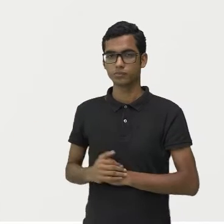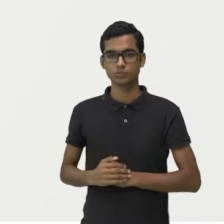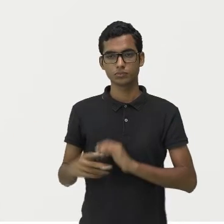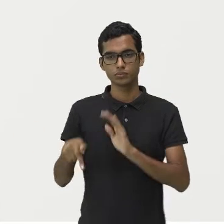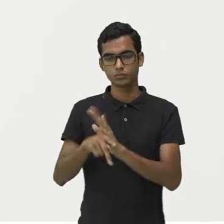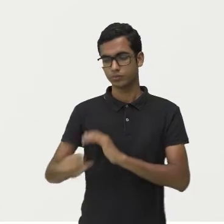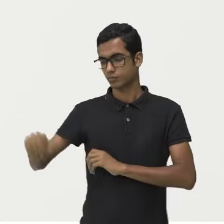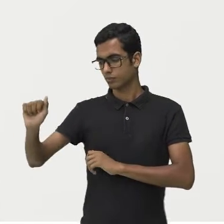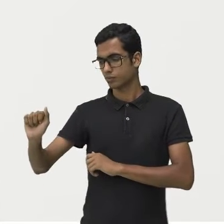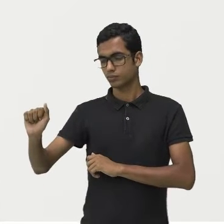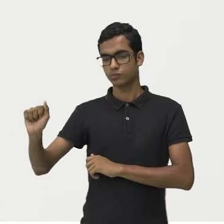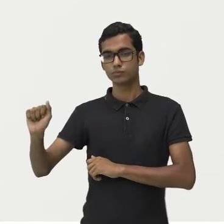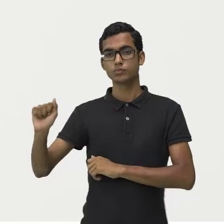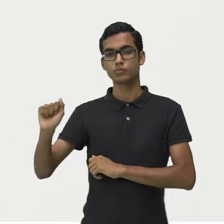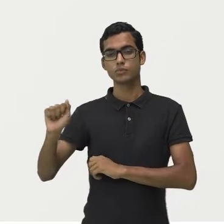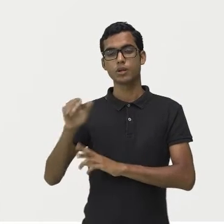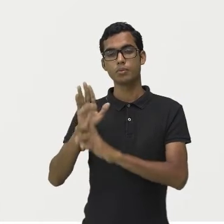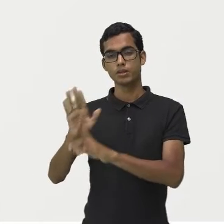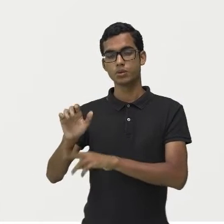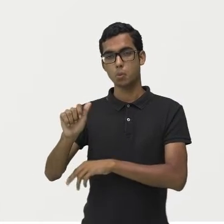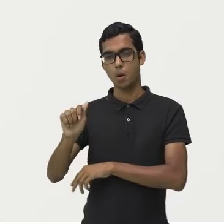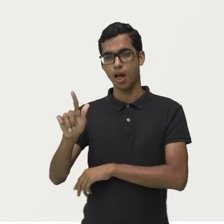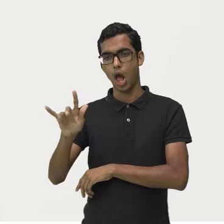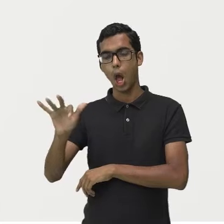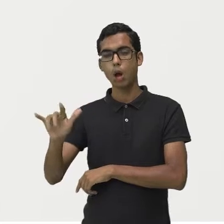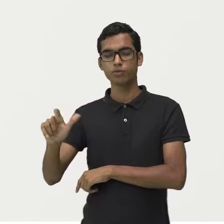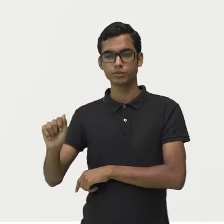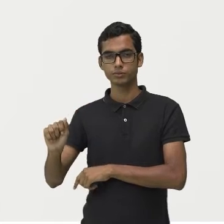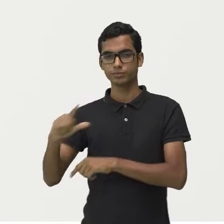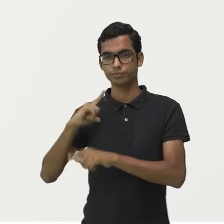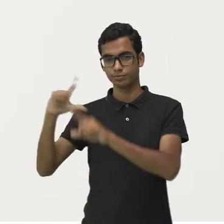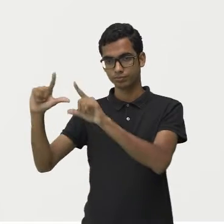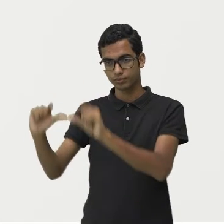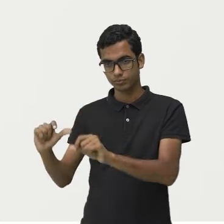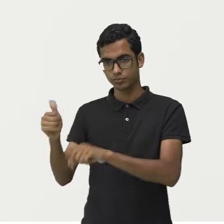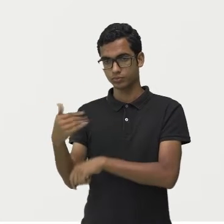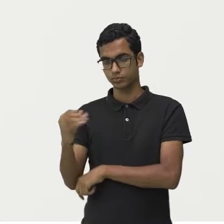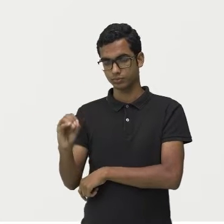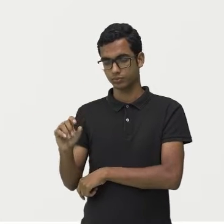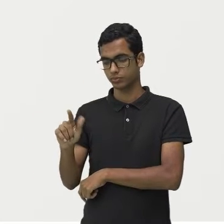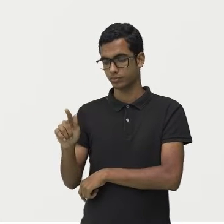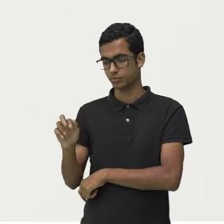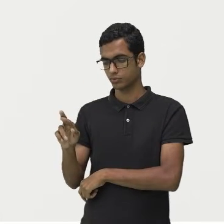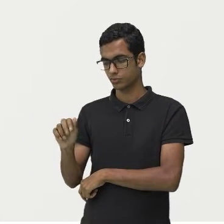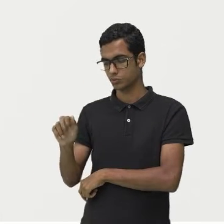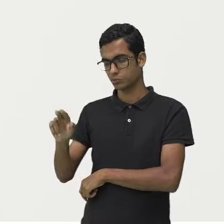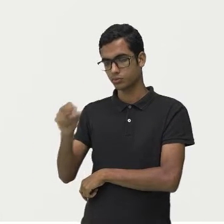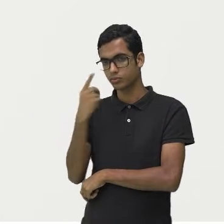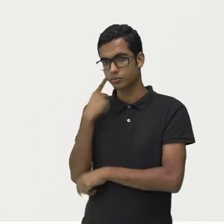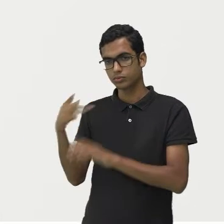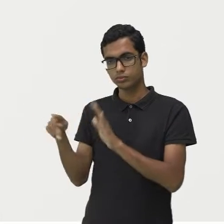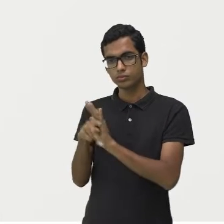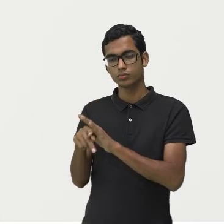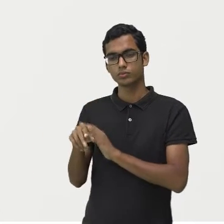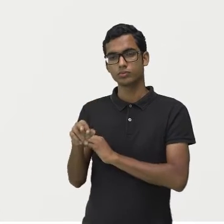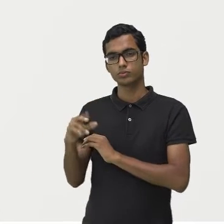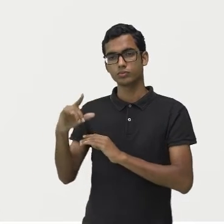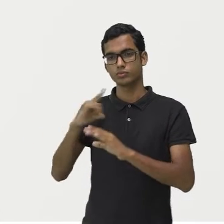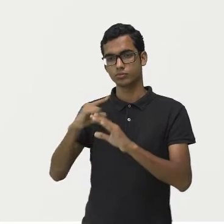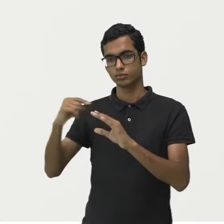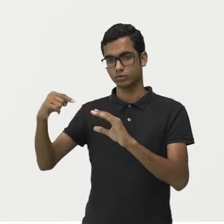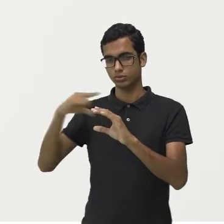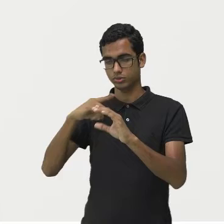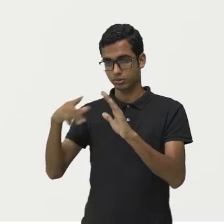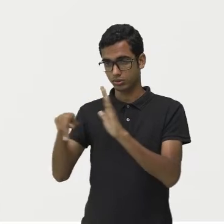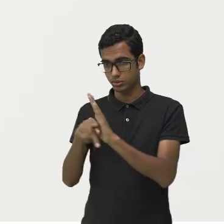O alfa, né? Ele tem que ser menor do que 10 graus. No máximo, 10 graus. Então, os raios que incidem no